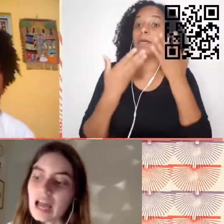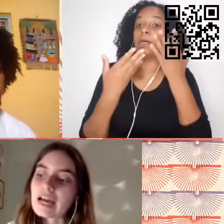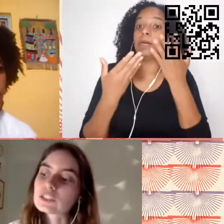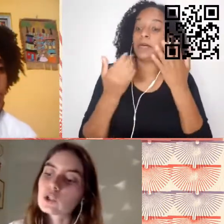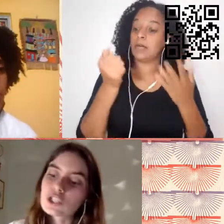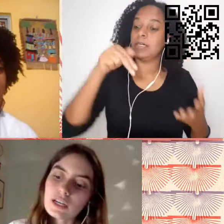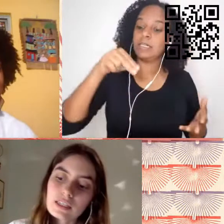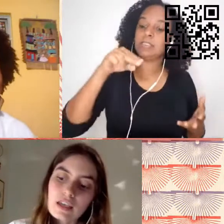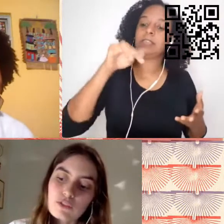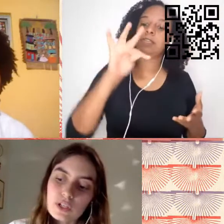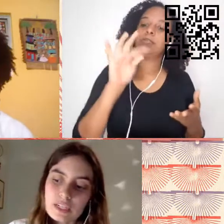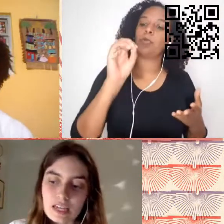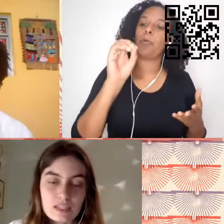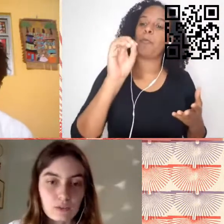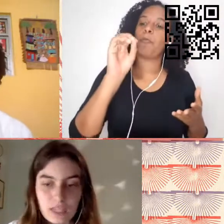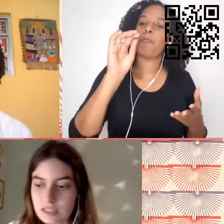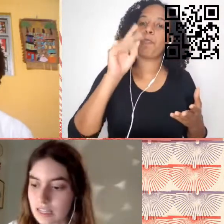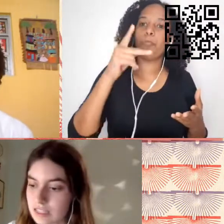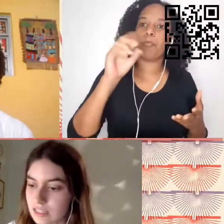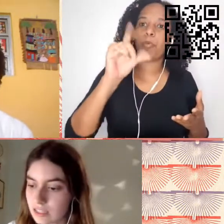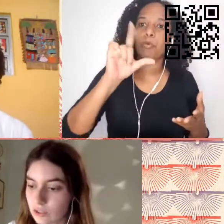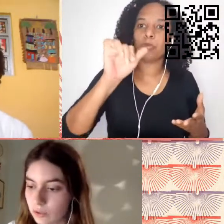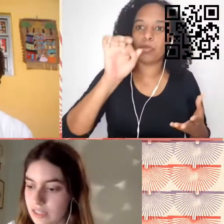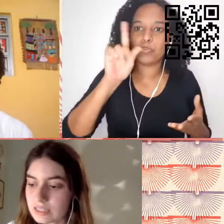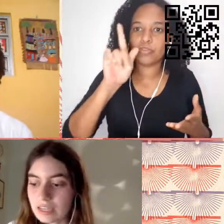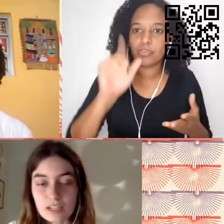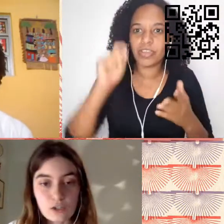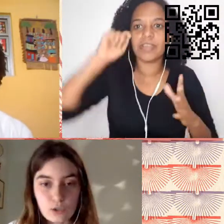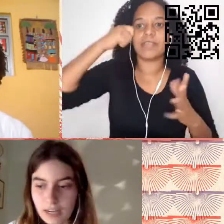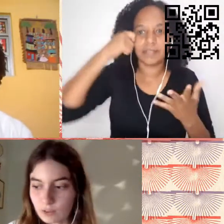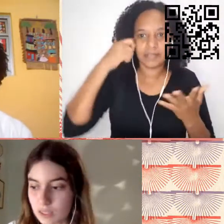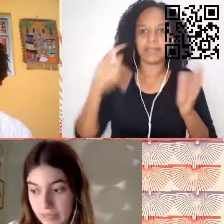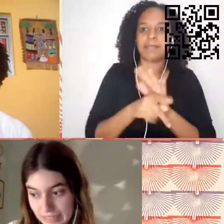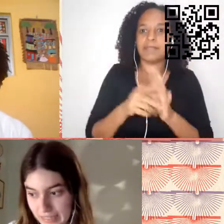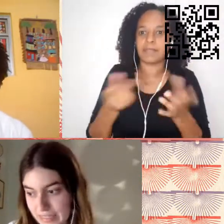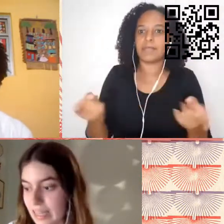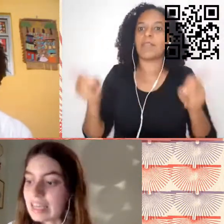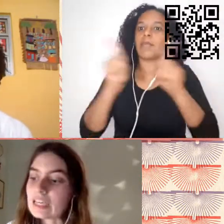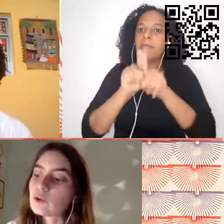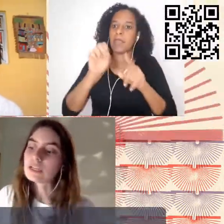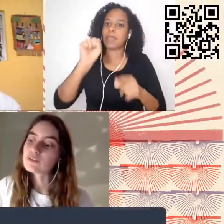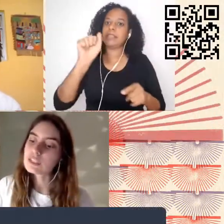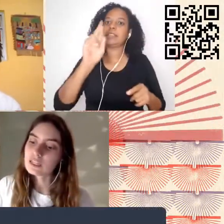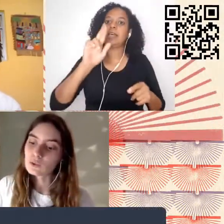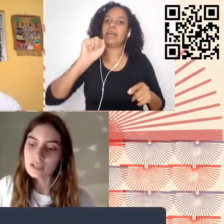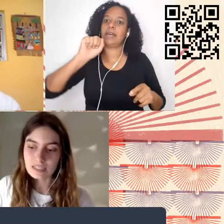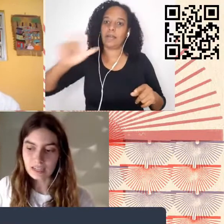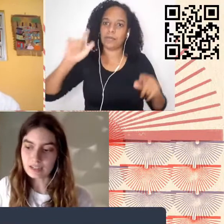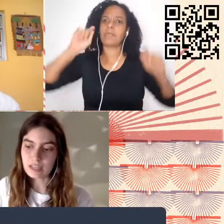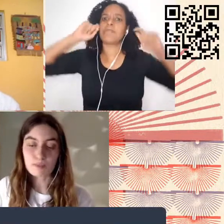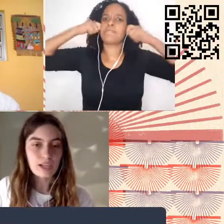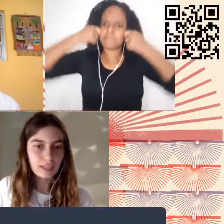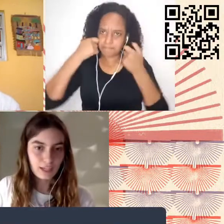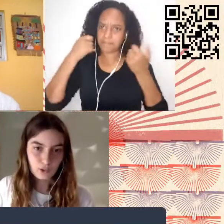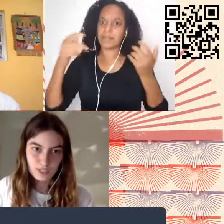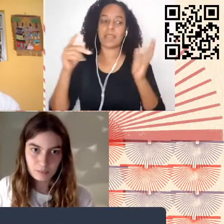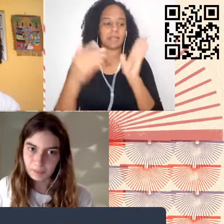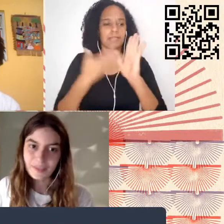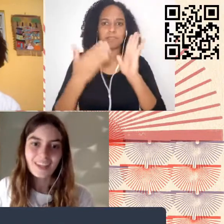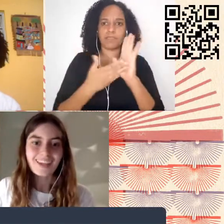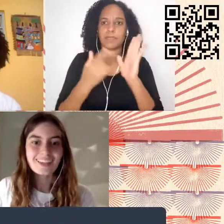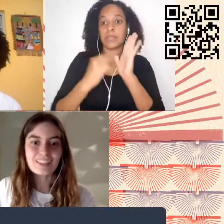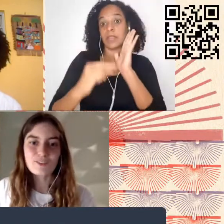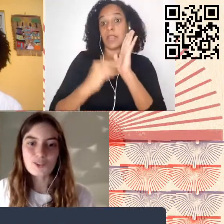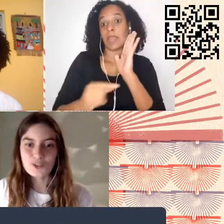Negras, antologia que teve organização das escritoras integrantes do Sarau das Pretas e do livro Escrituras Negras, A Mulher que Reluz